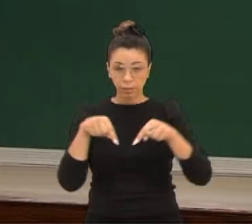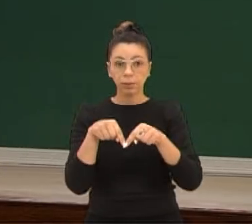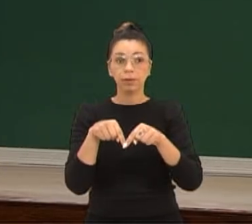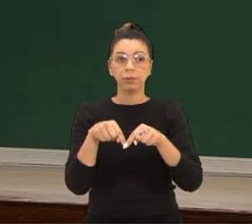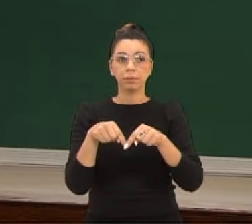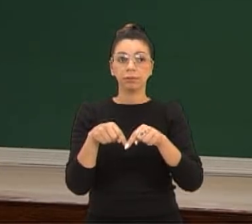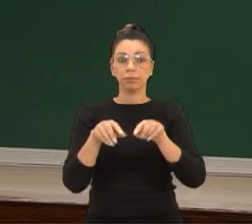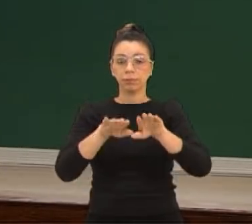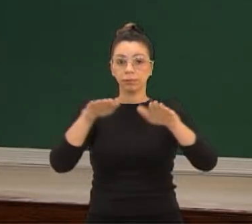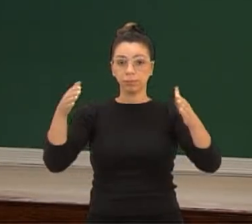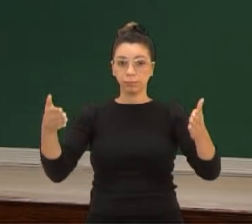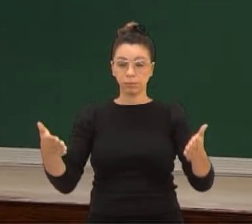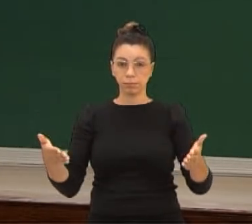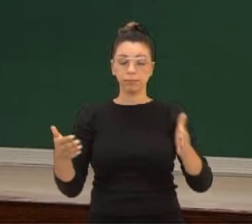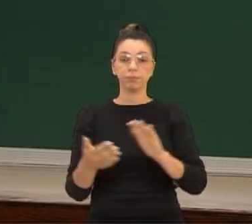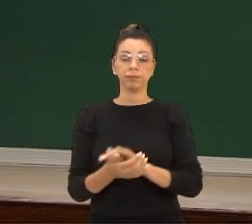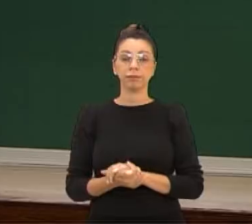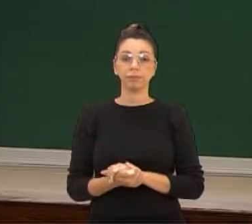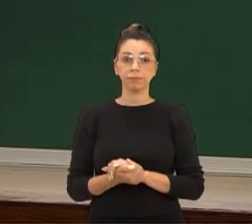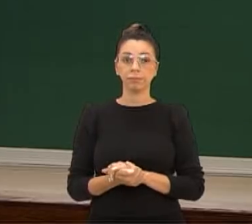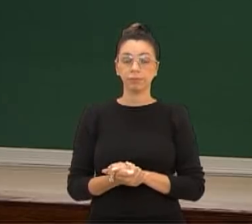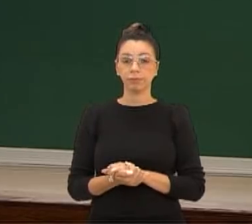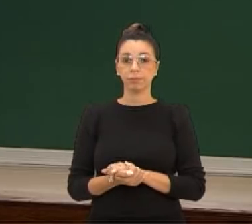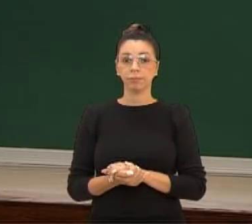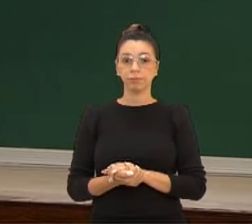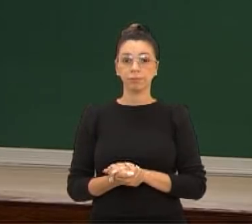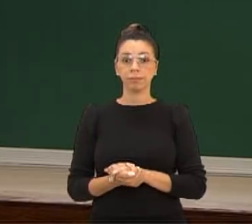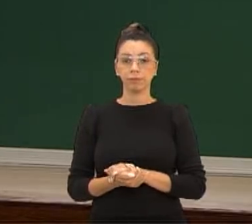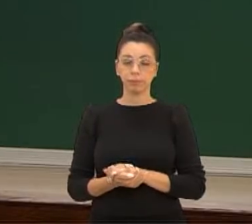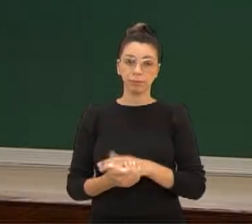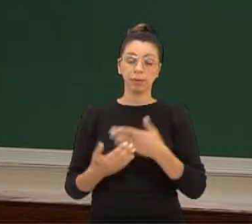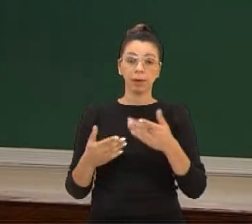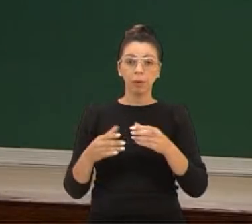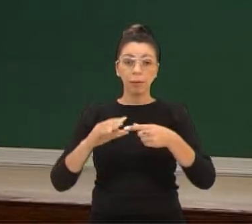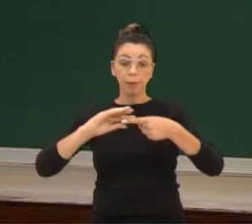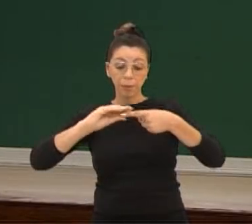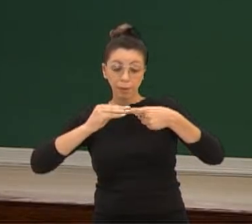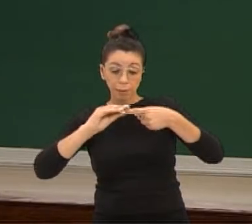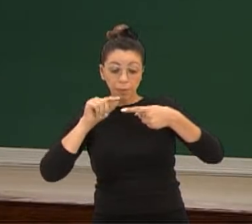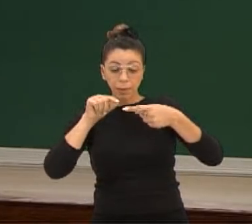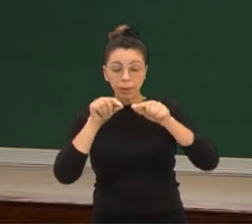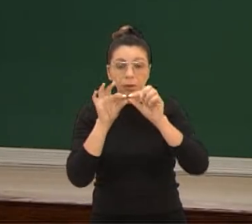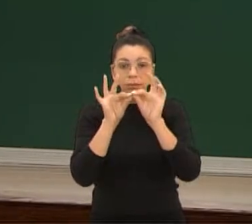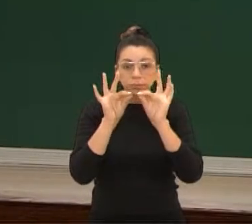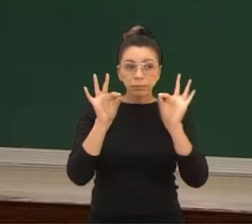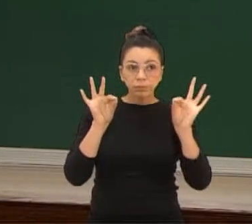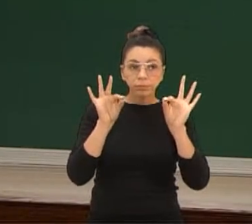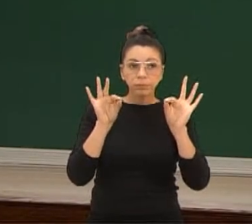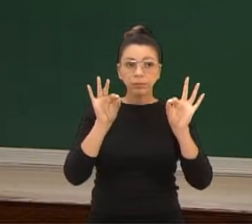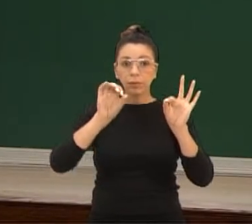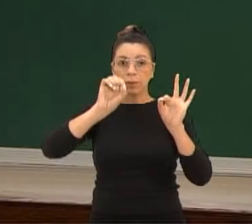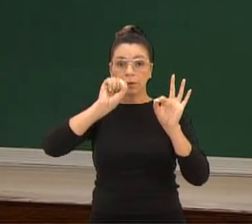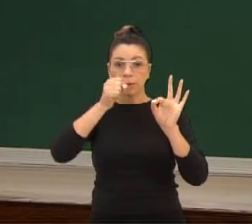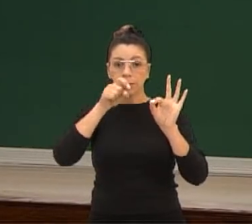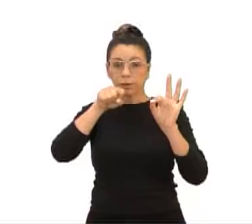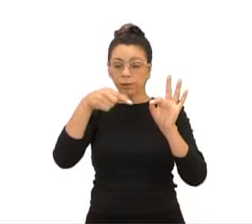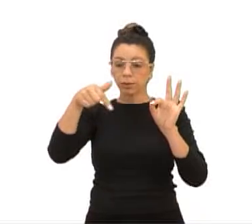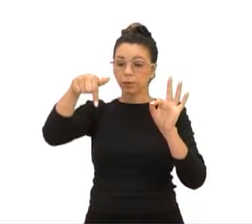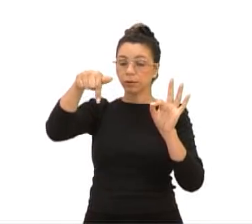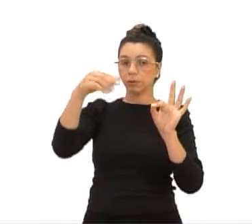olha lá. Um apontador, ele é bem pequenininho, né? Então, o comprimento dele deu 8,7 o